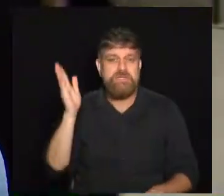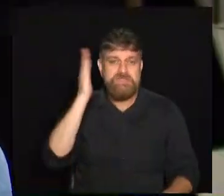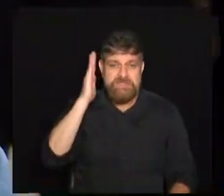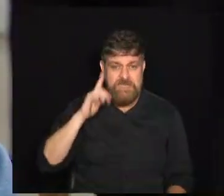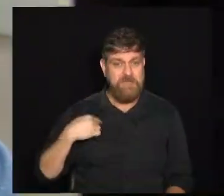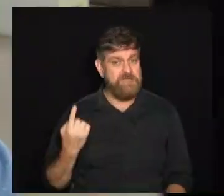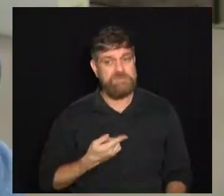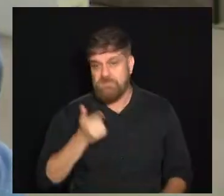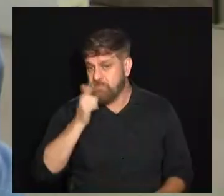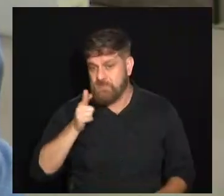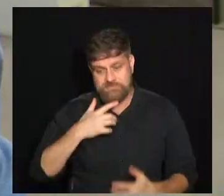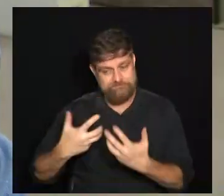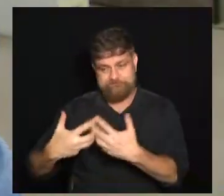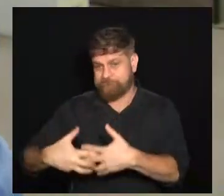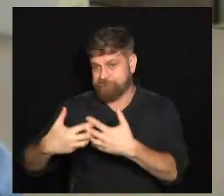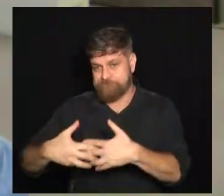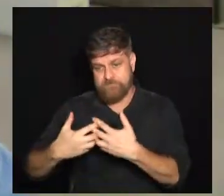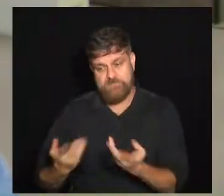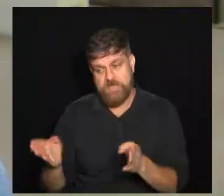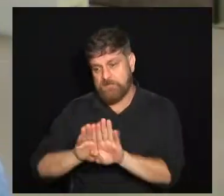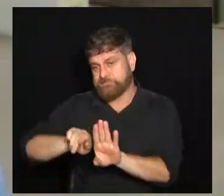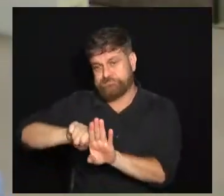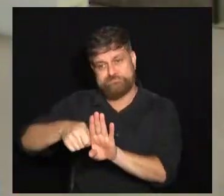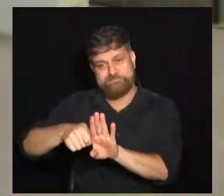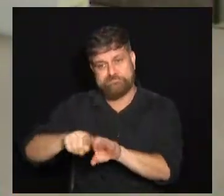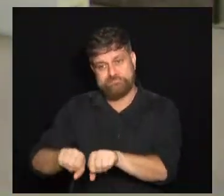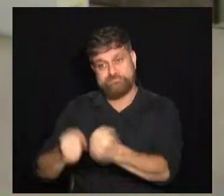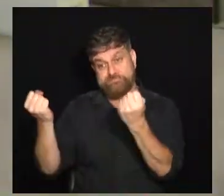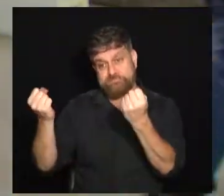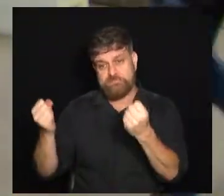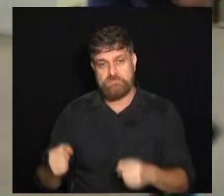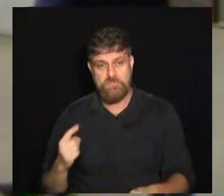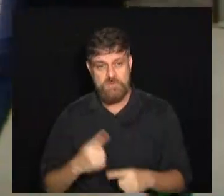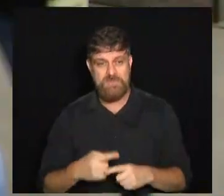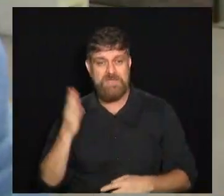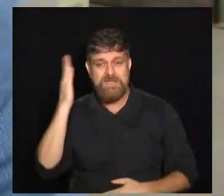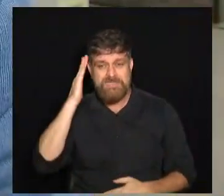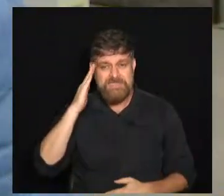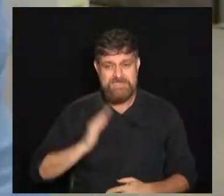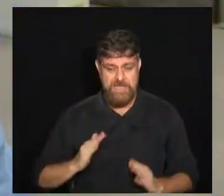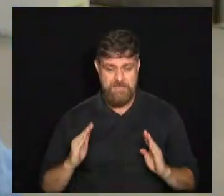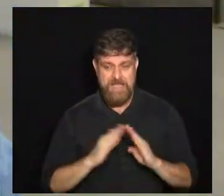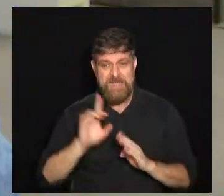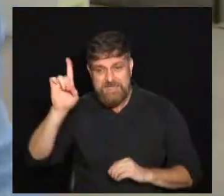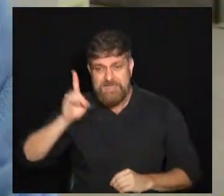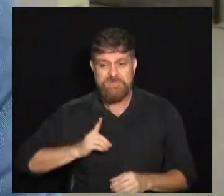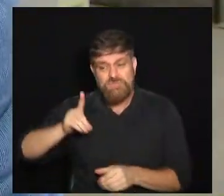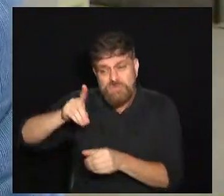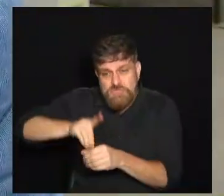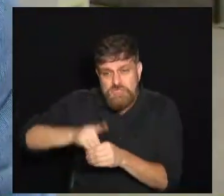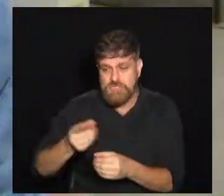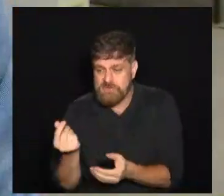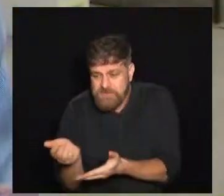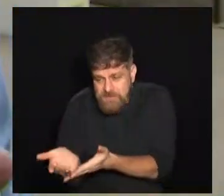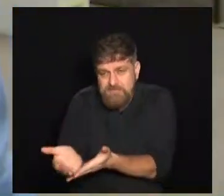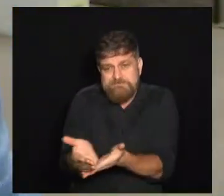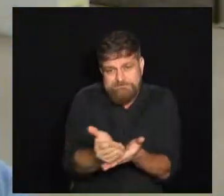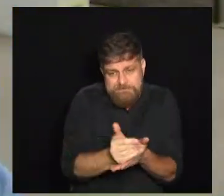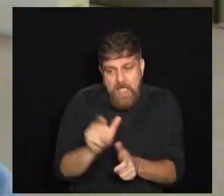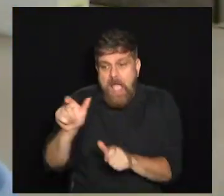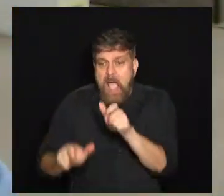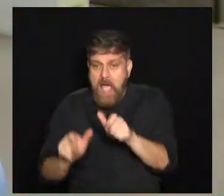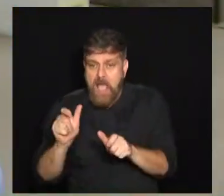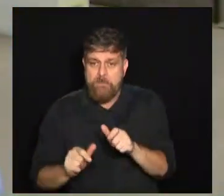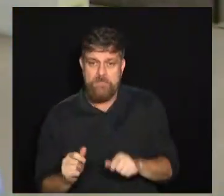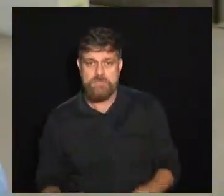não conseguirão sobreviver. Porque, como é sabido, é o seguinte, os templos vivem dos dízimos e das ofertas. Por